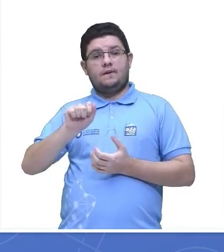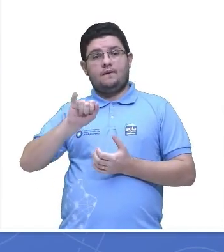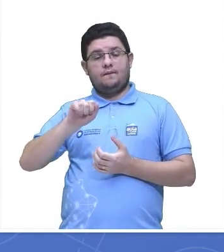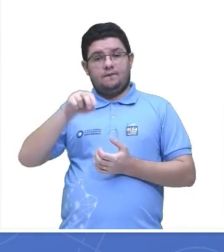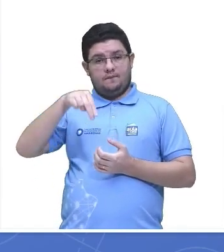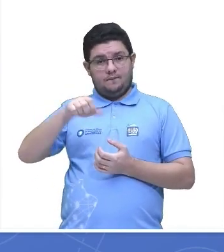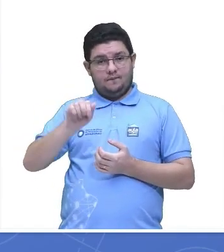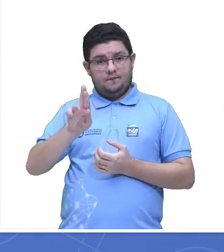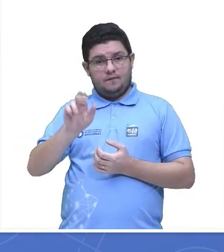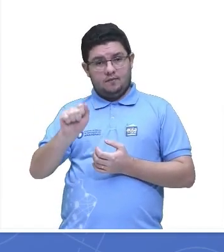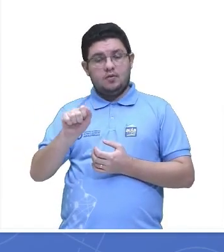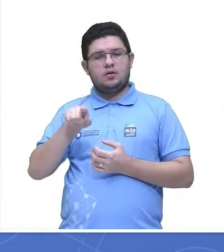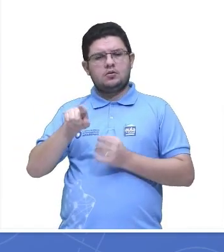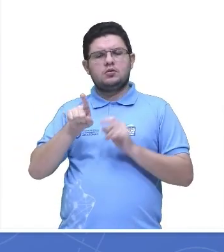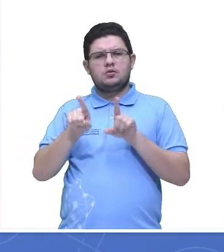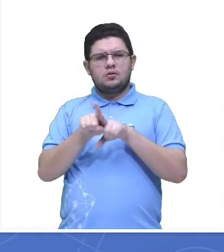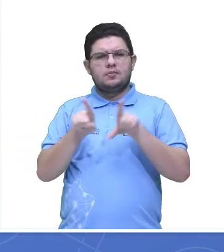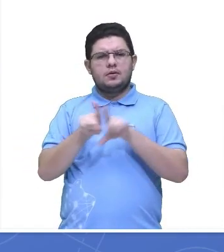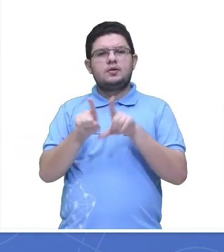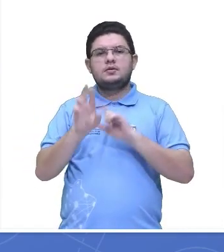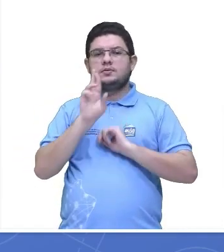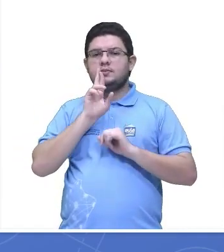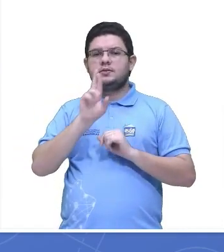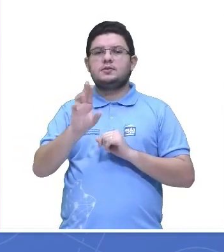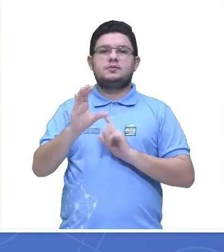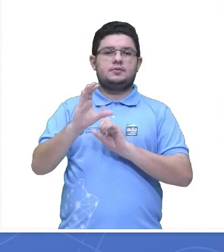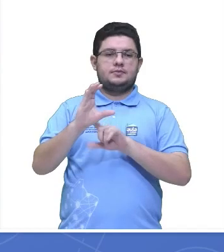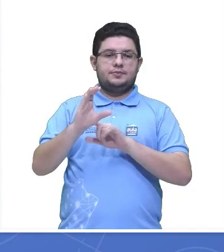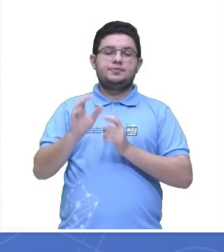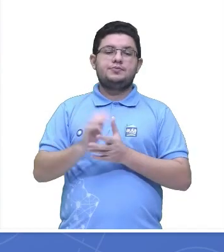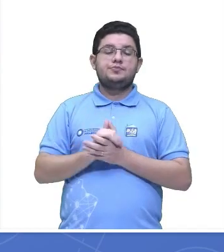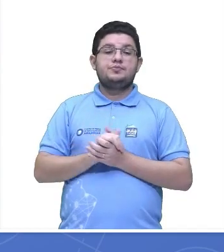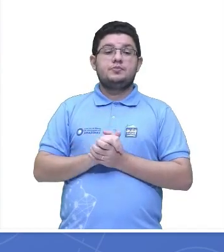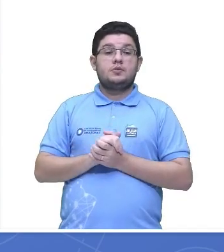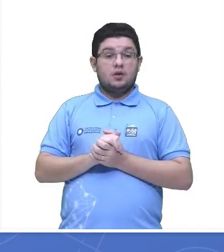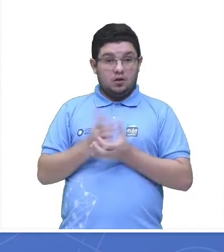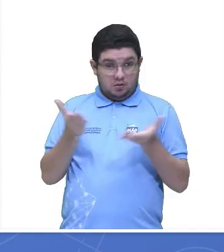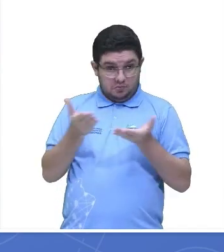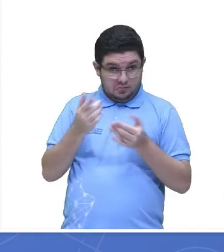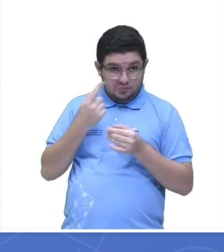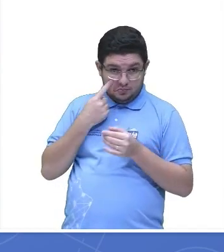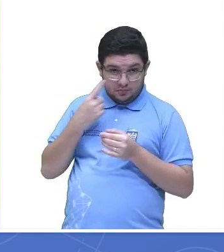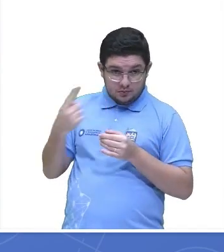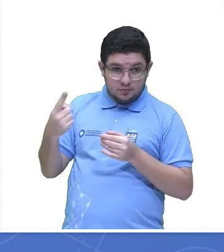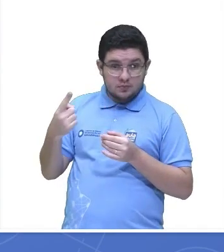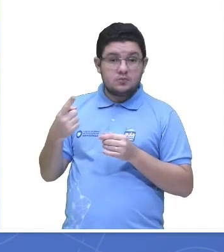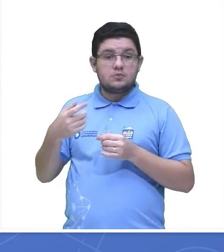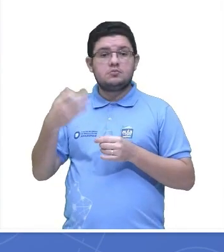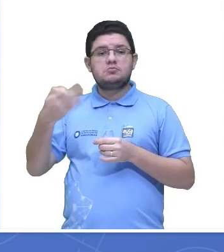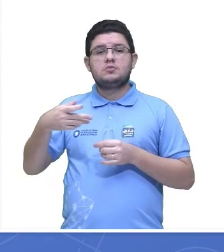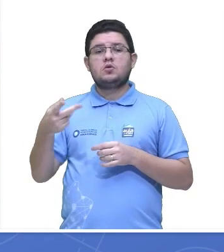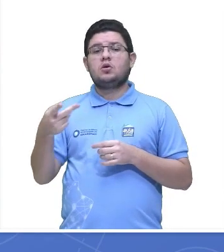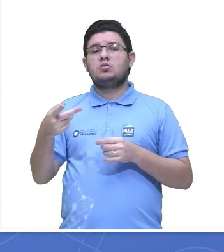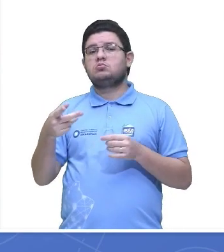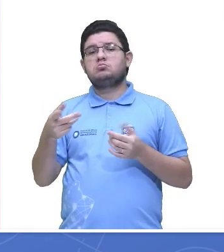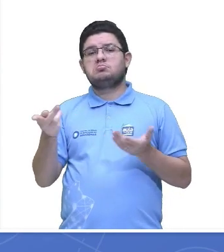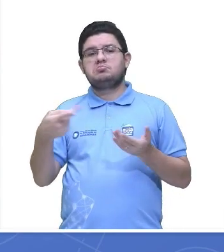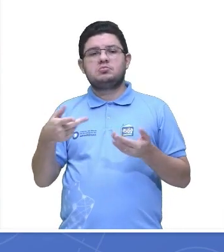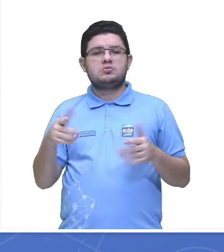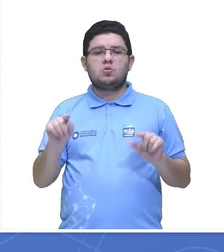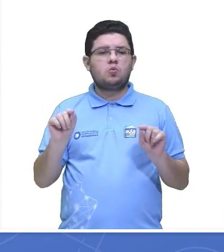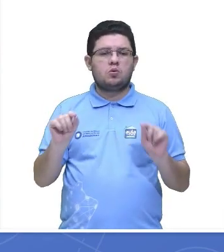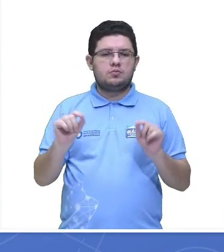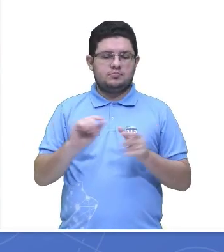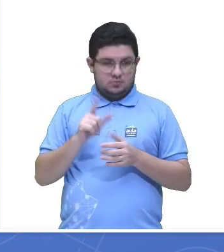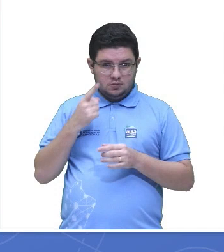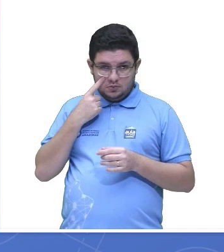também apostando na letra C. Vamos dar uma olhadinha então na resposta, gente? Ver se vocês acertaram. Então esse era o